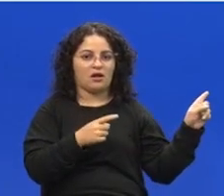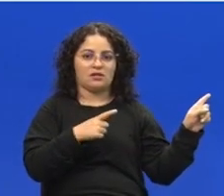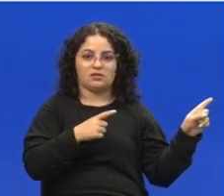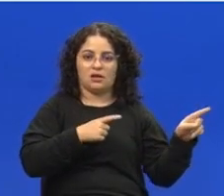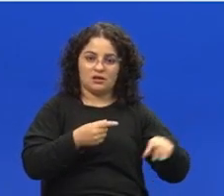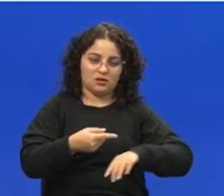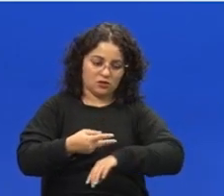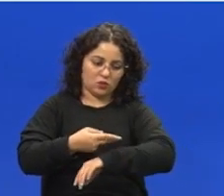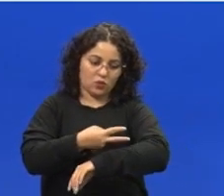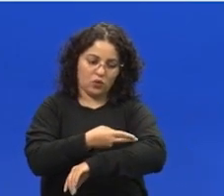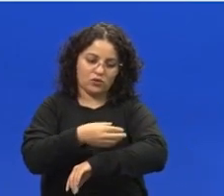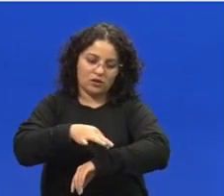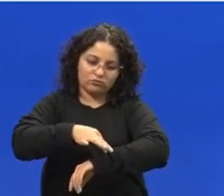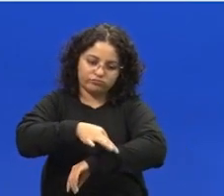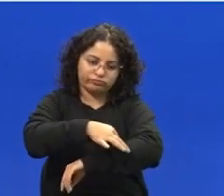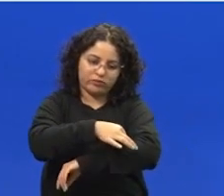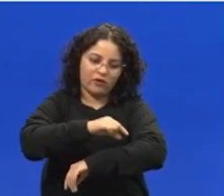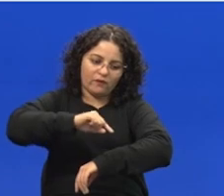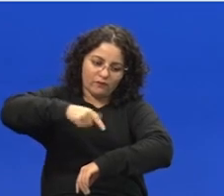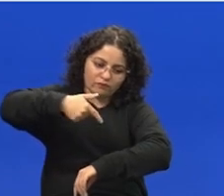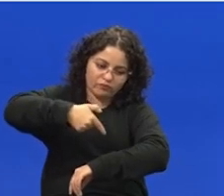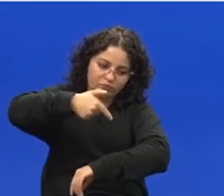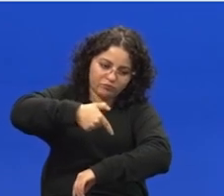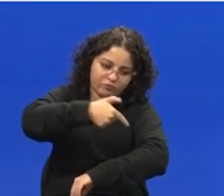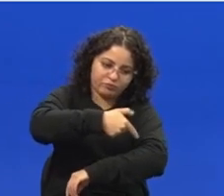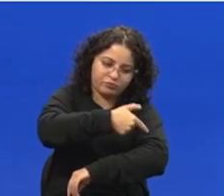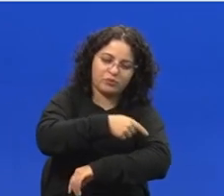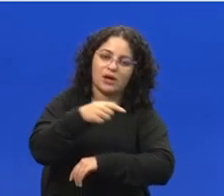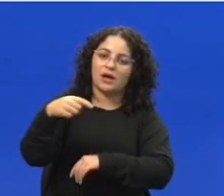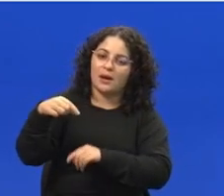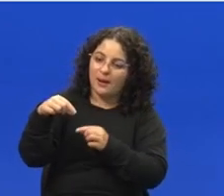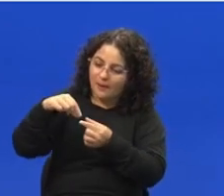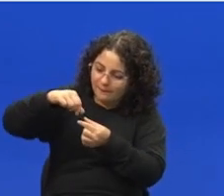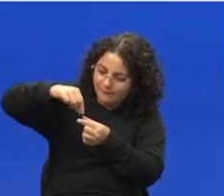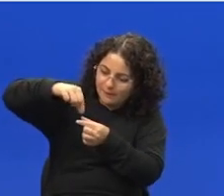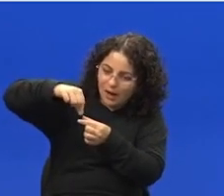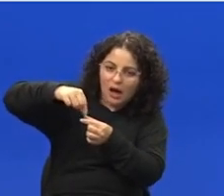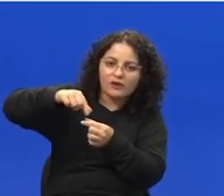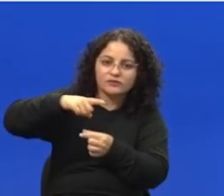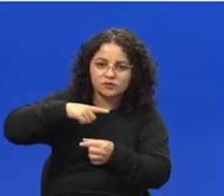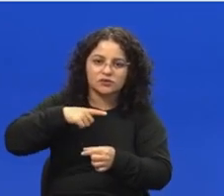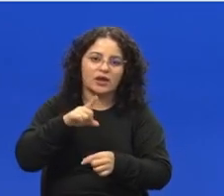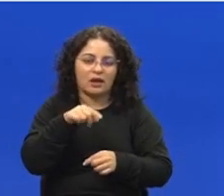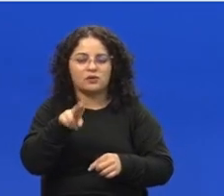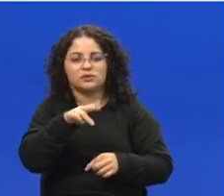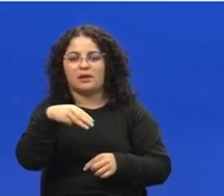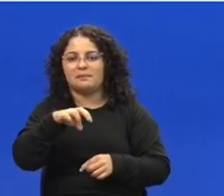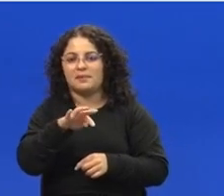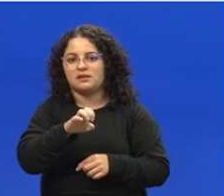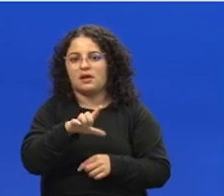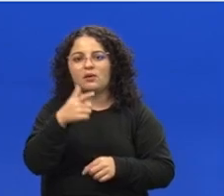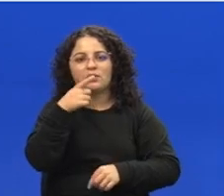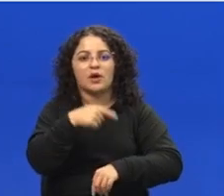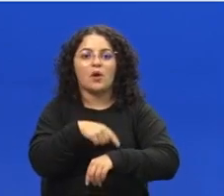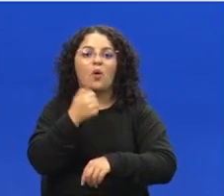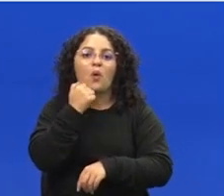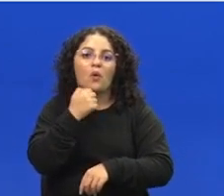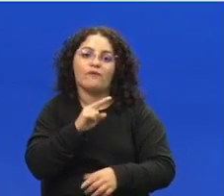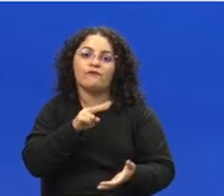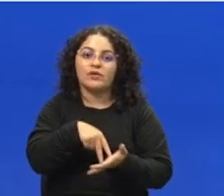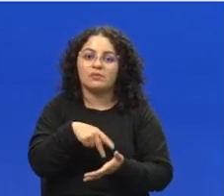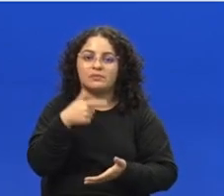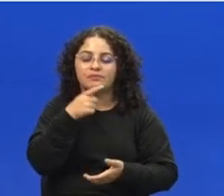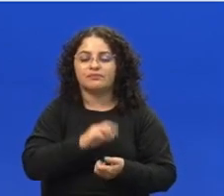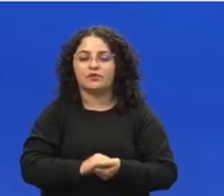as próteses, enfim. Tem uma série de instrumentos, normalmente de metal, para fixação do osso. E a